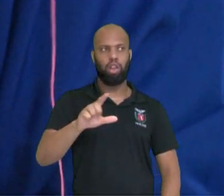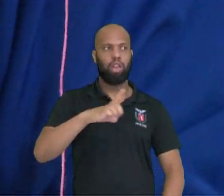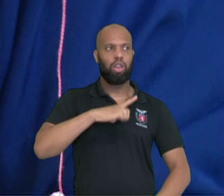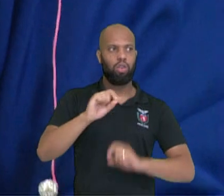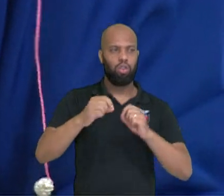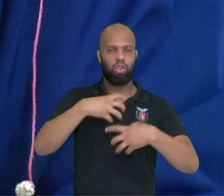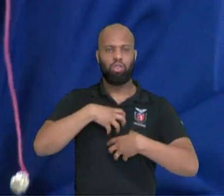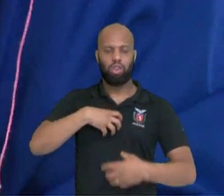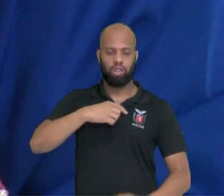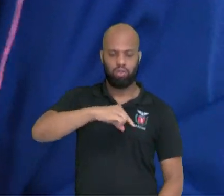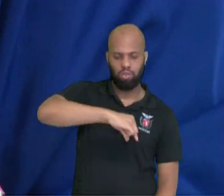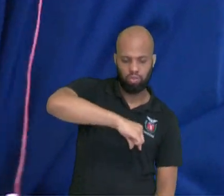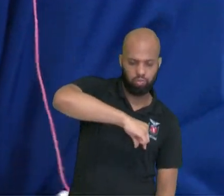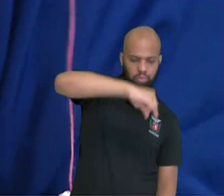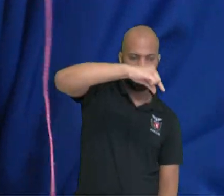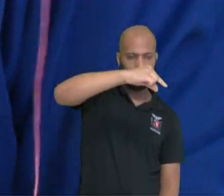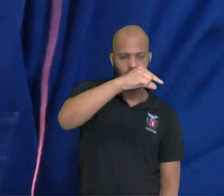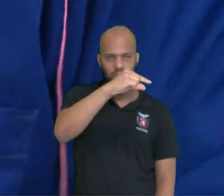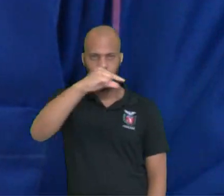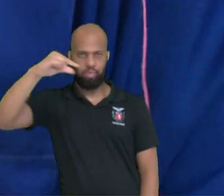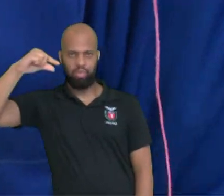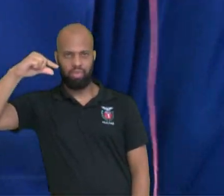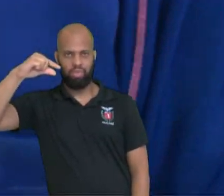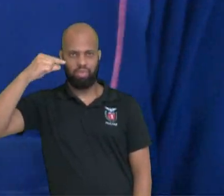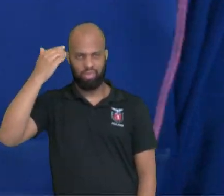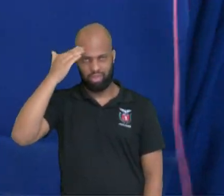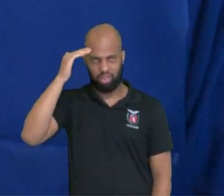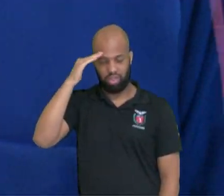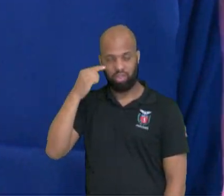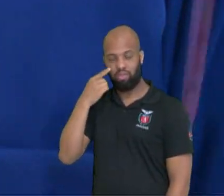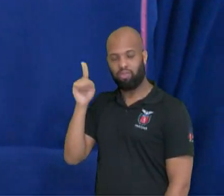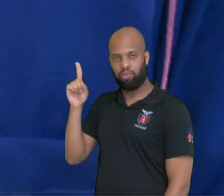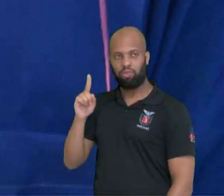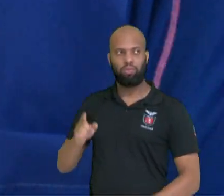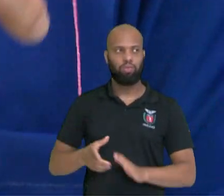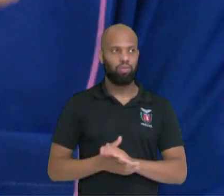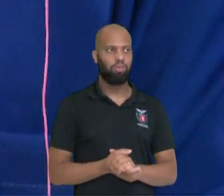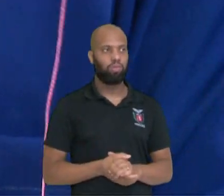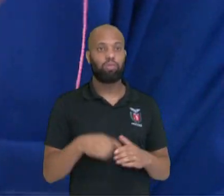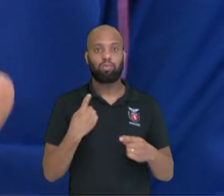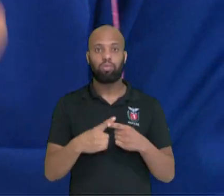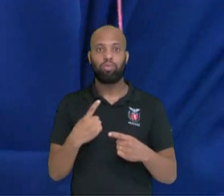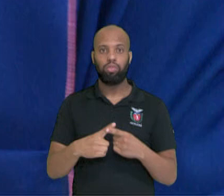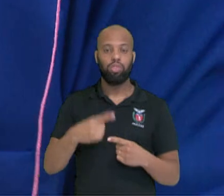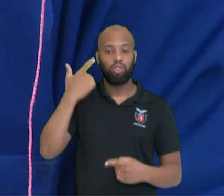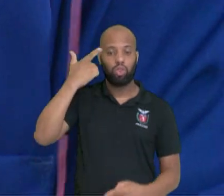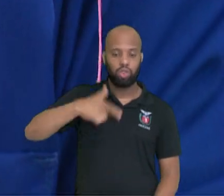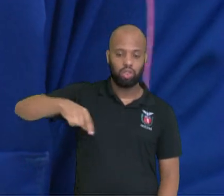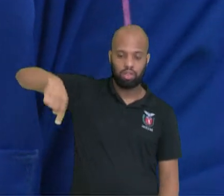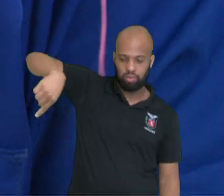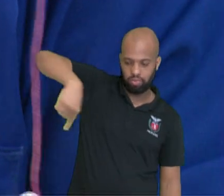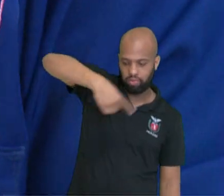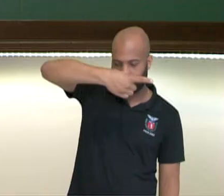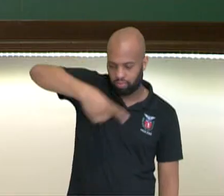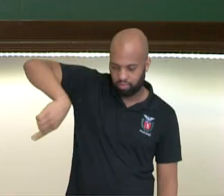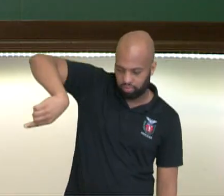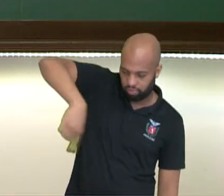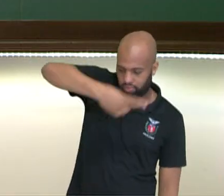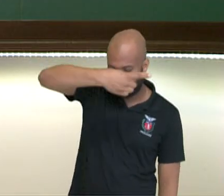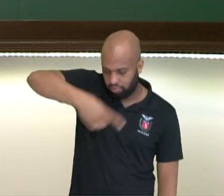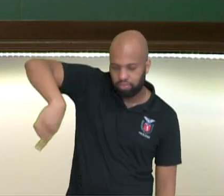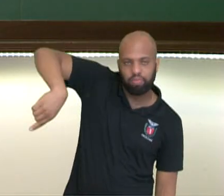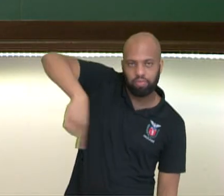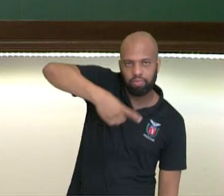tem essa parte, essa extensão para fora, para que o pêndulo fique aqui bem longe dessa